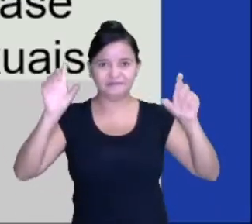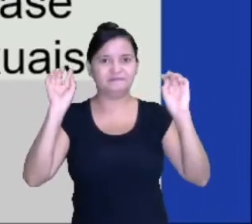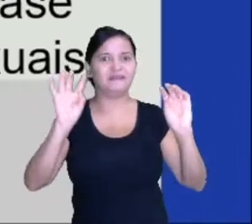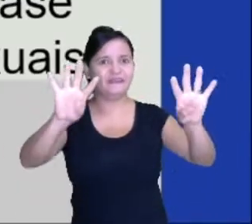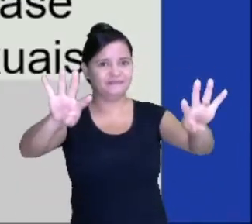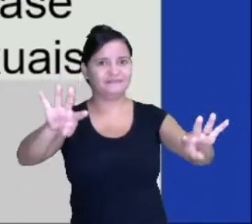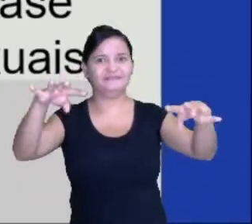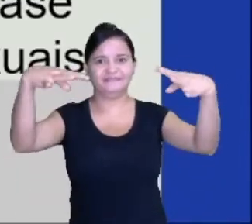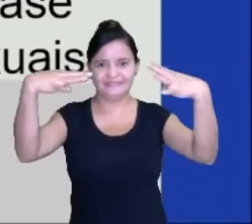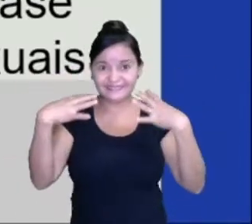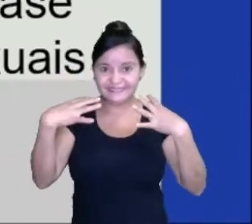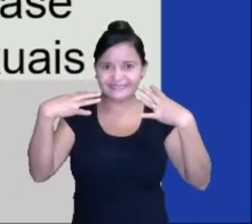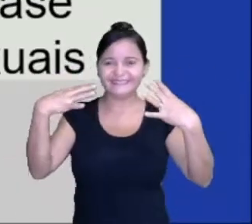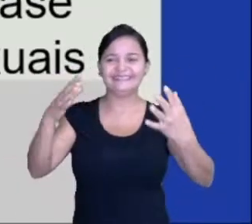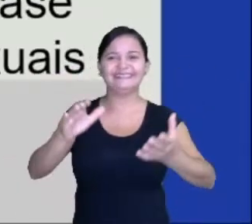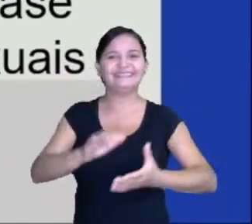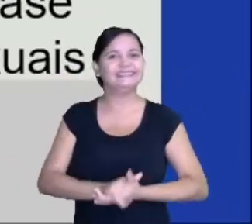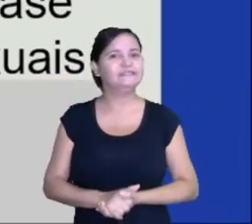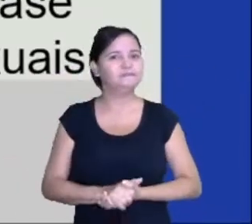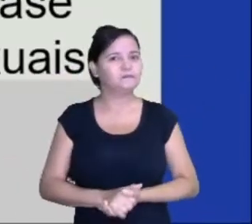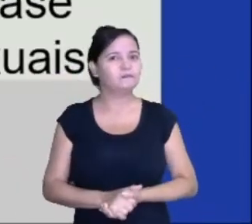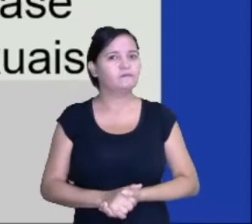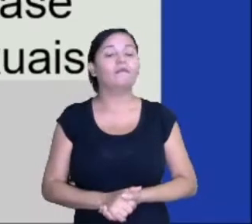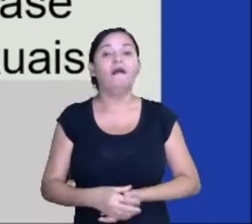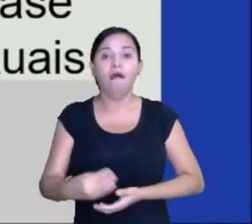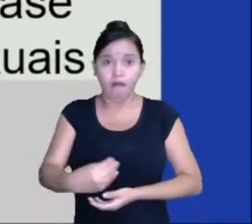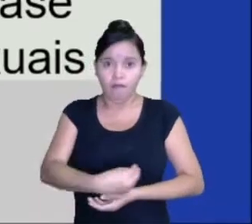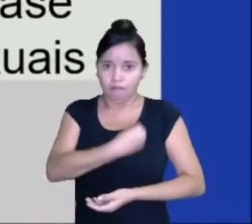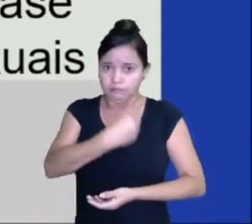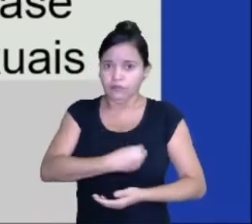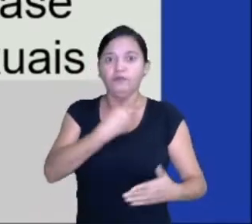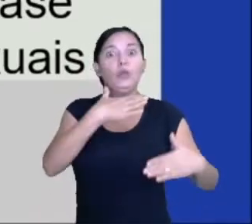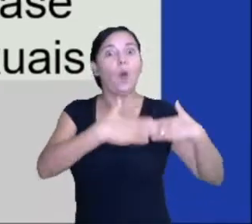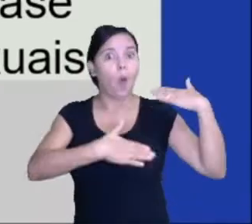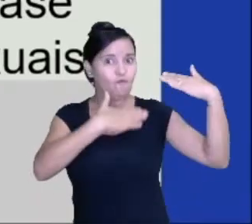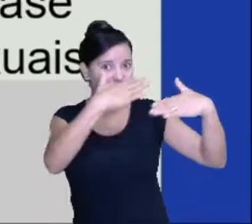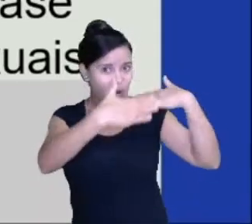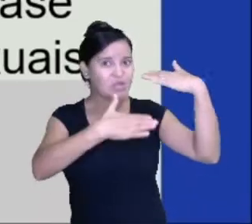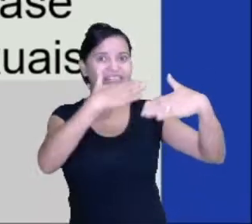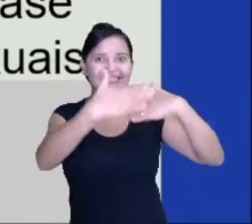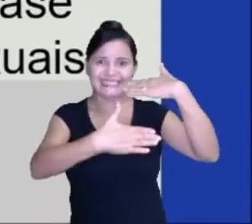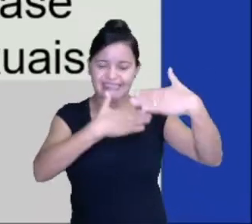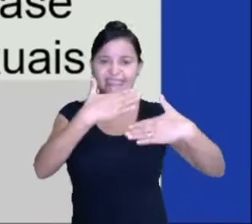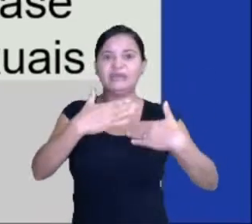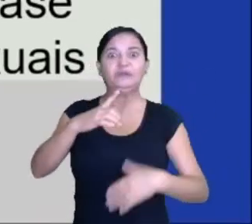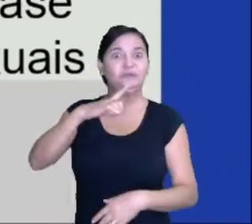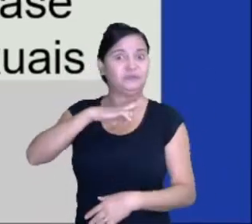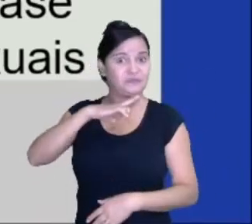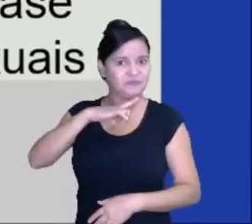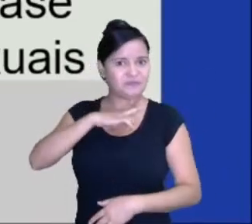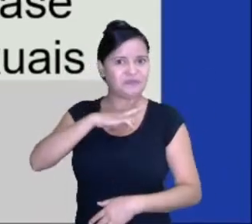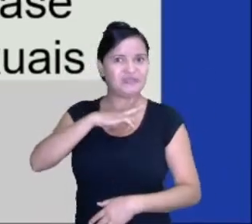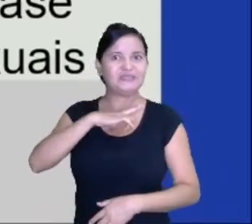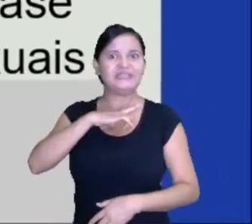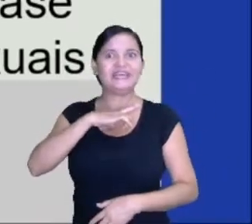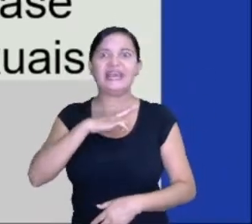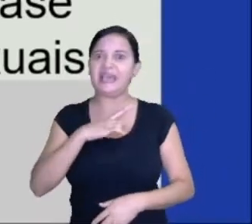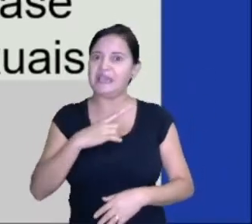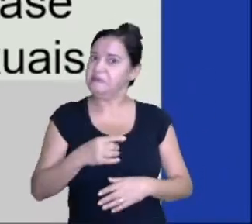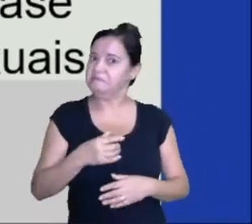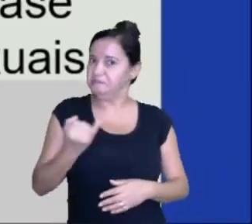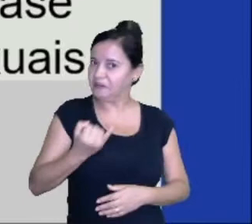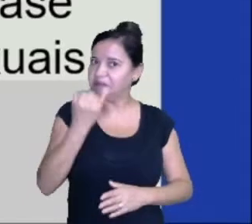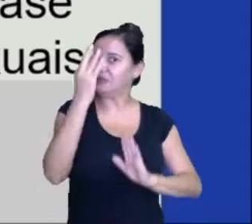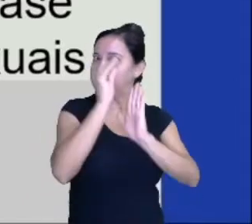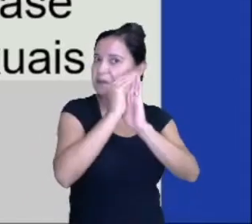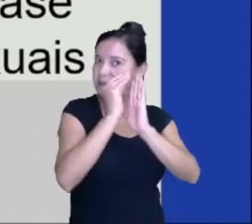poderem vislumbrar ele. Então, eixo, vida e evolução, o objeto do conhecimento ou barra conteúdo,